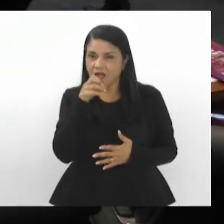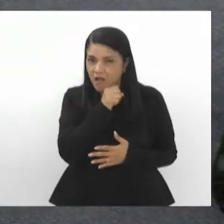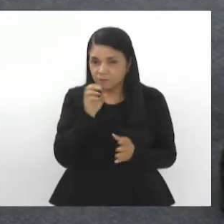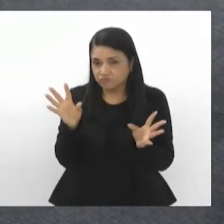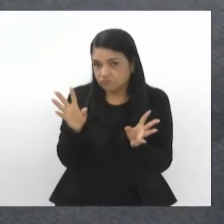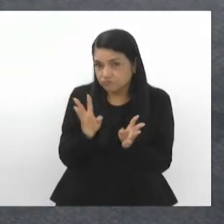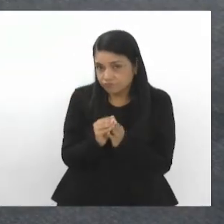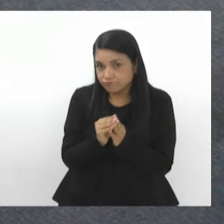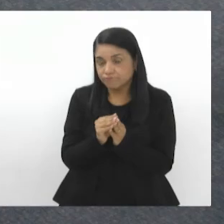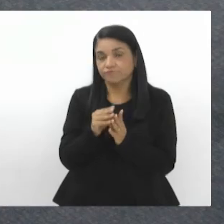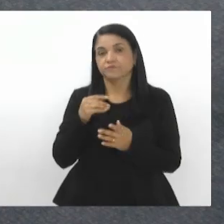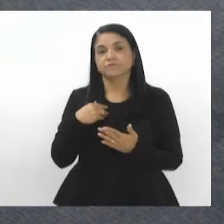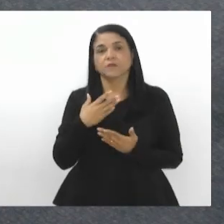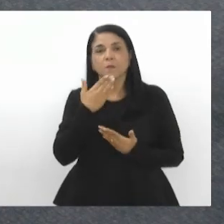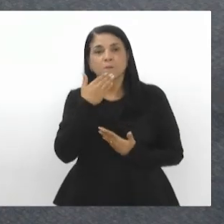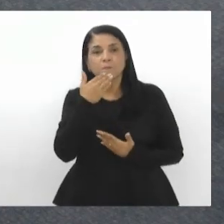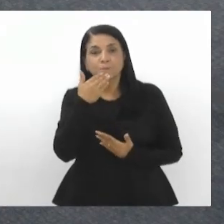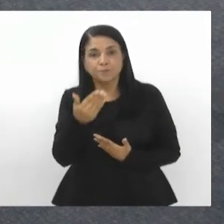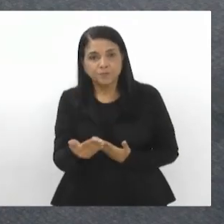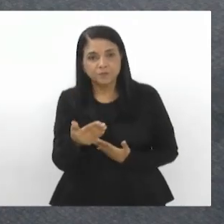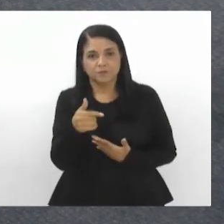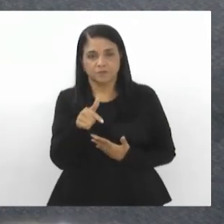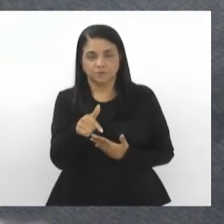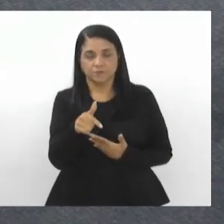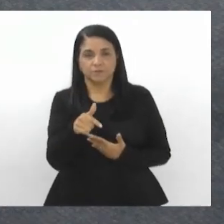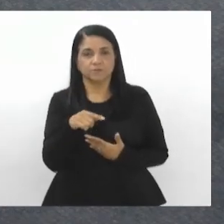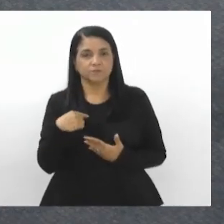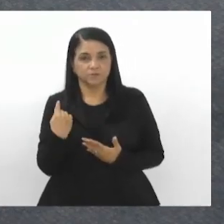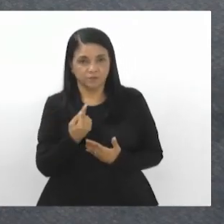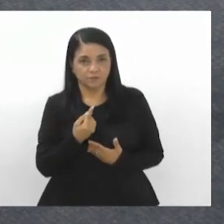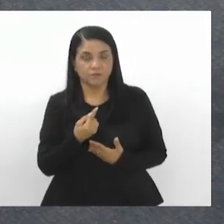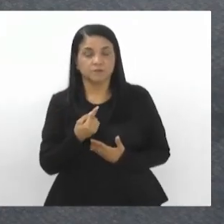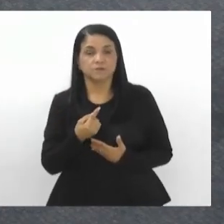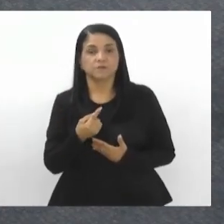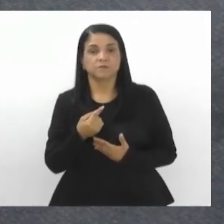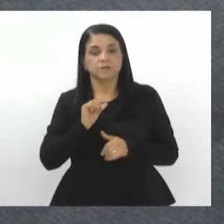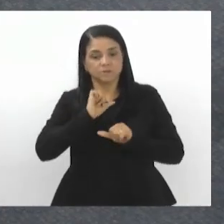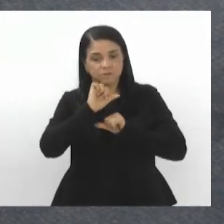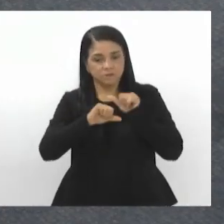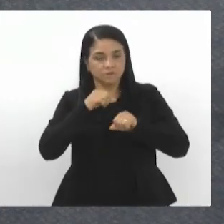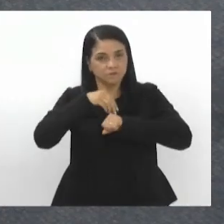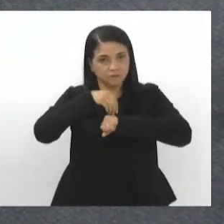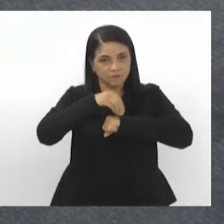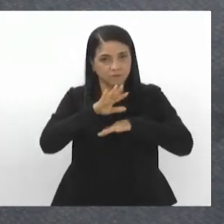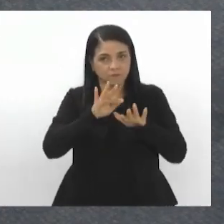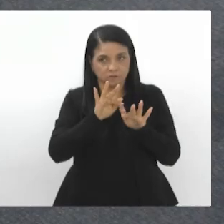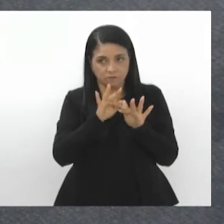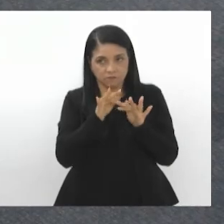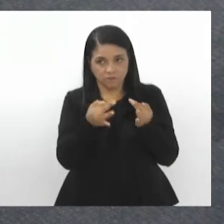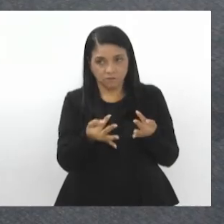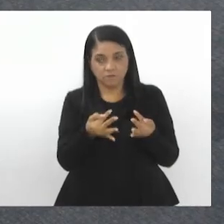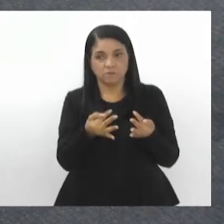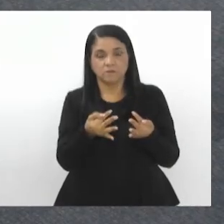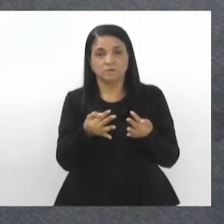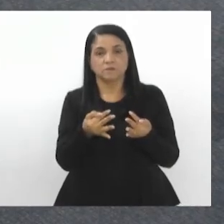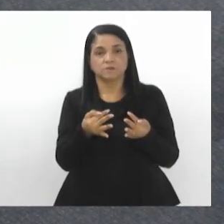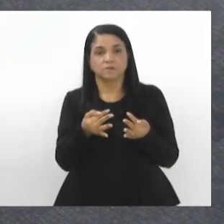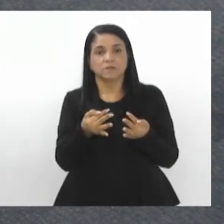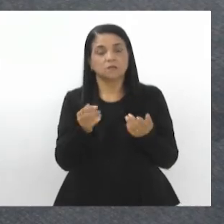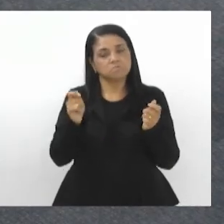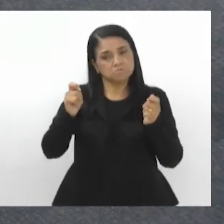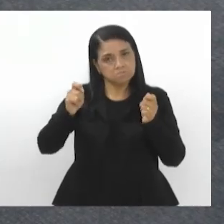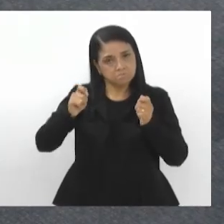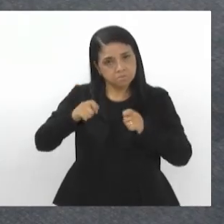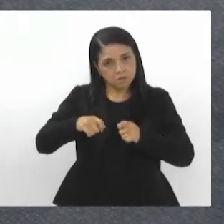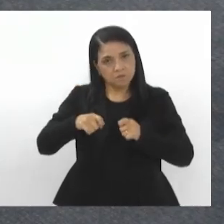nós fizemos essa solicitação que está sendo transformada em uma indicação simples, mas com a